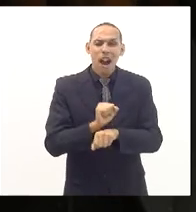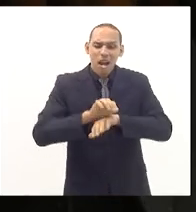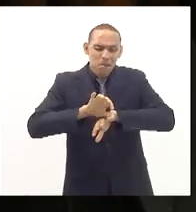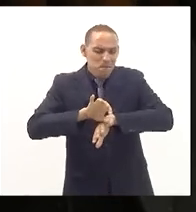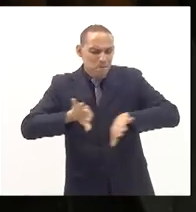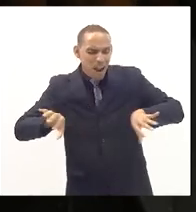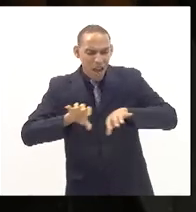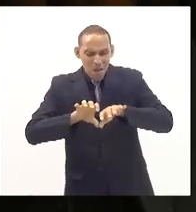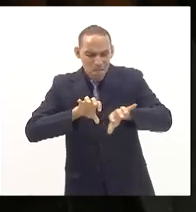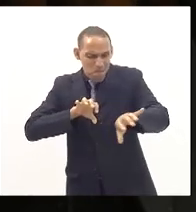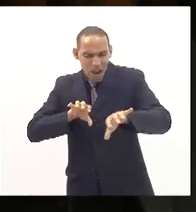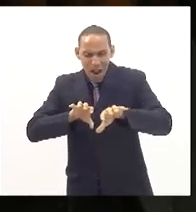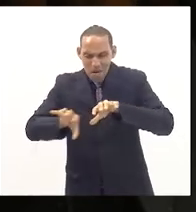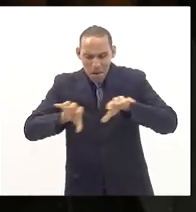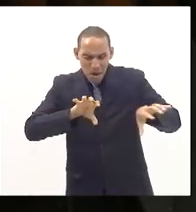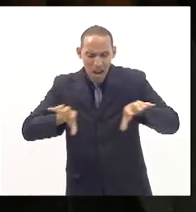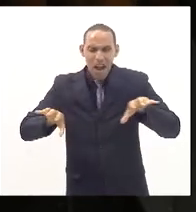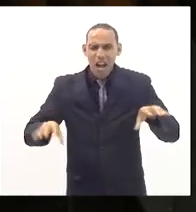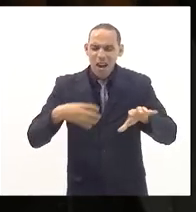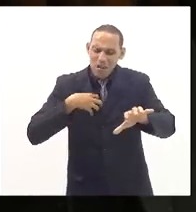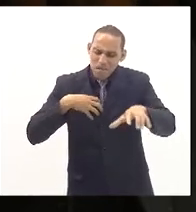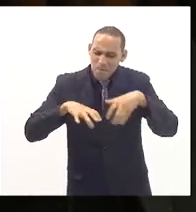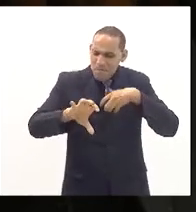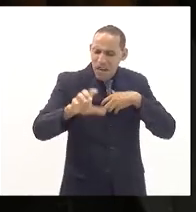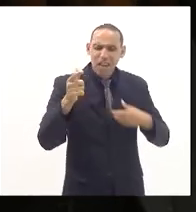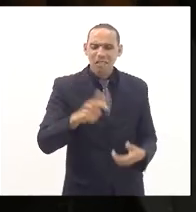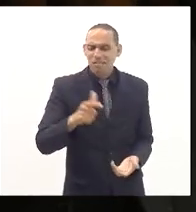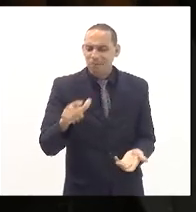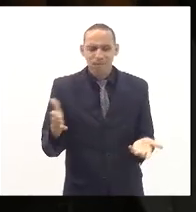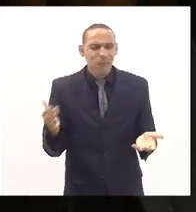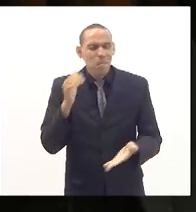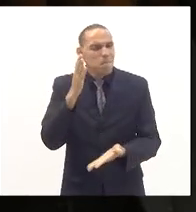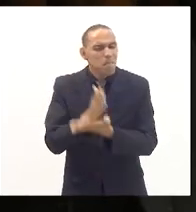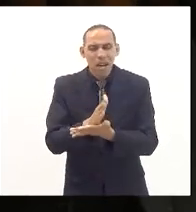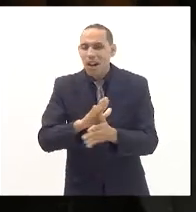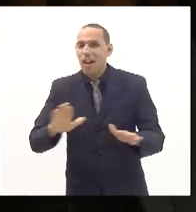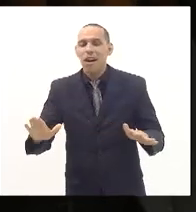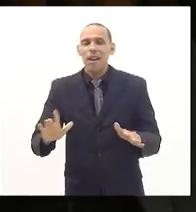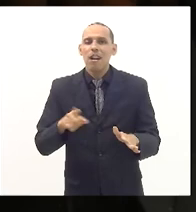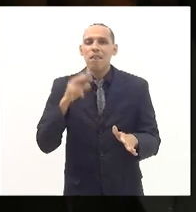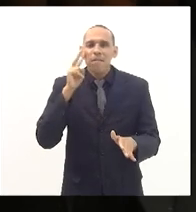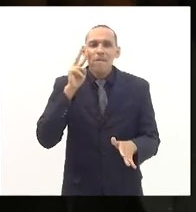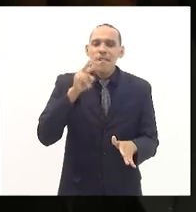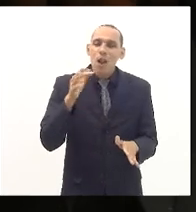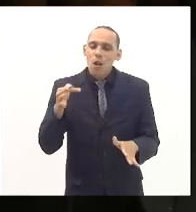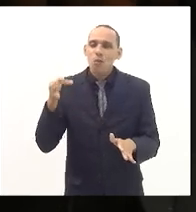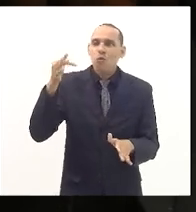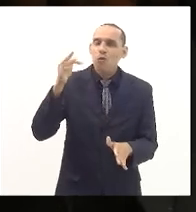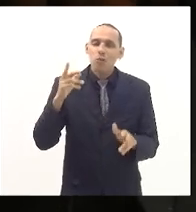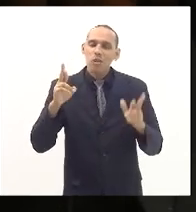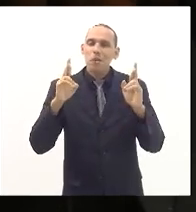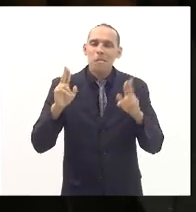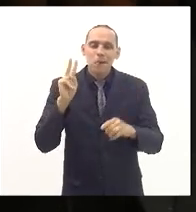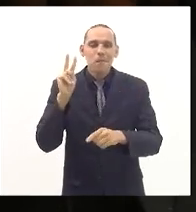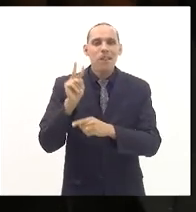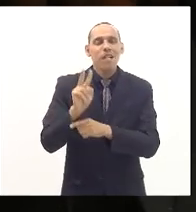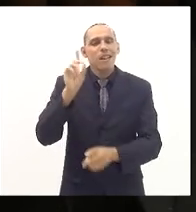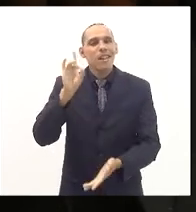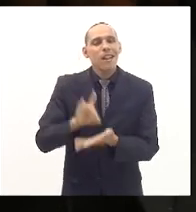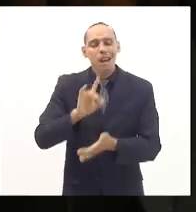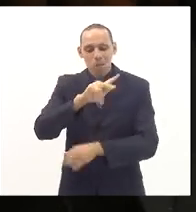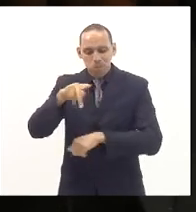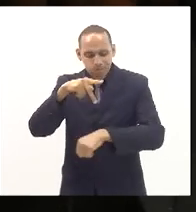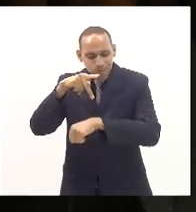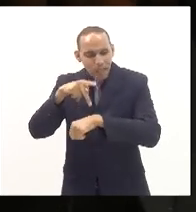essa polarização com essa falta de o que nós pudéssemos ver o futuro com esperança de que esse nosso país